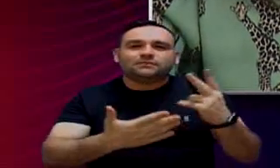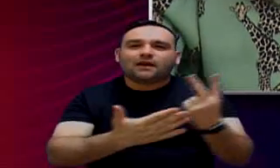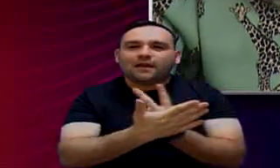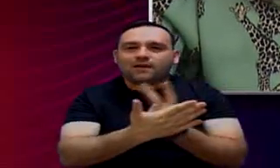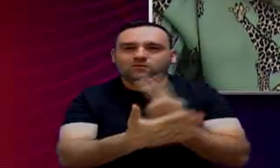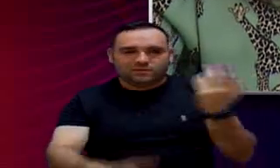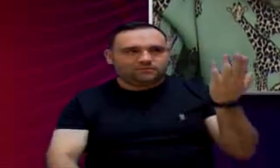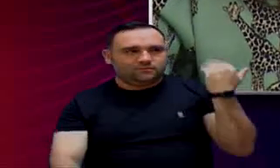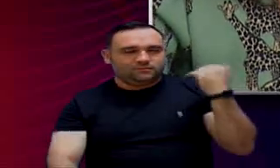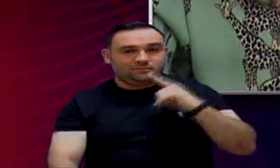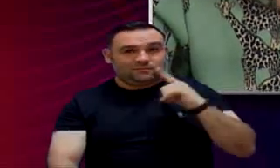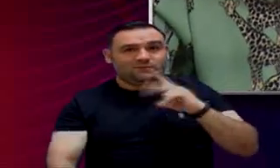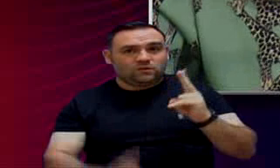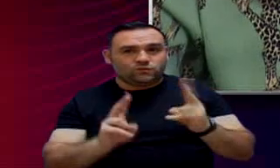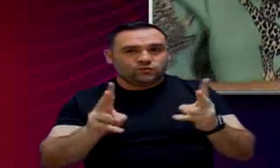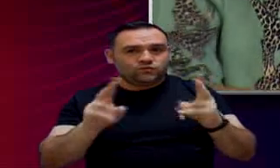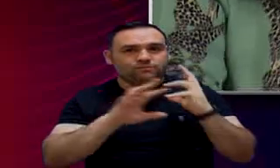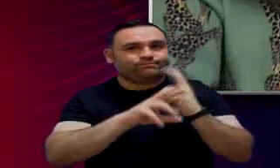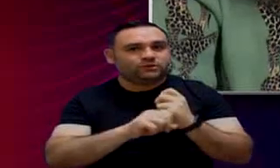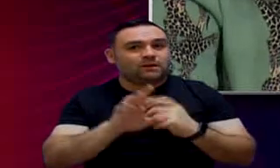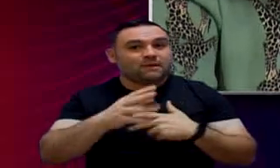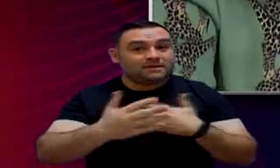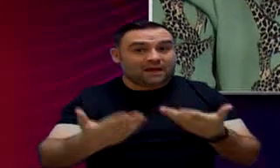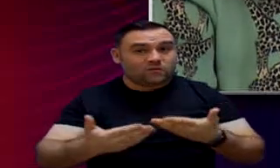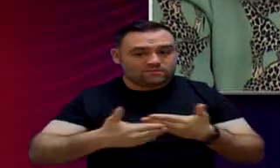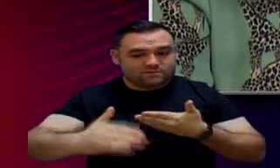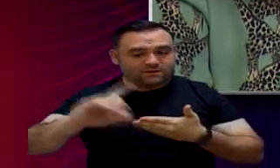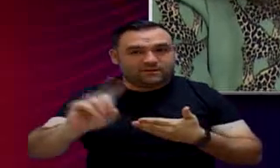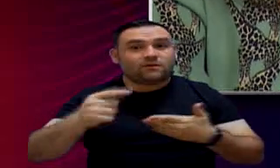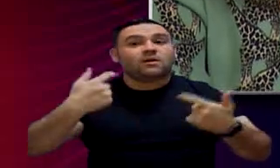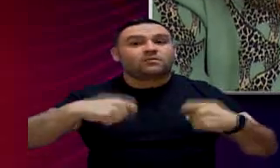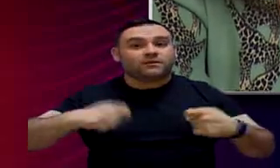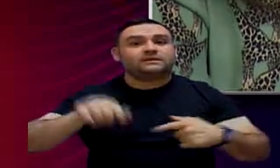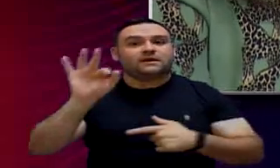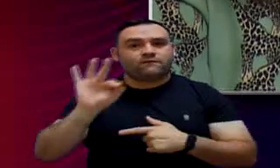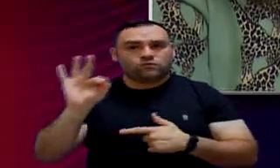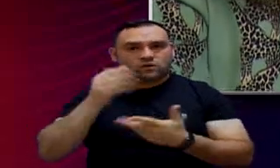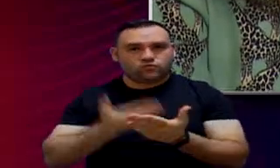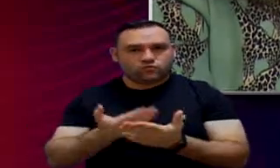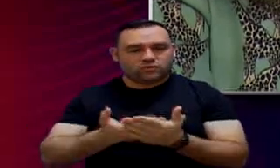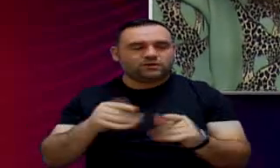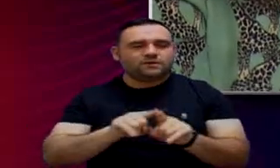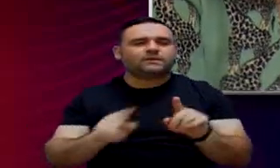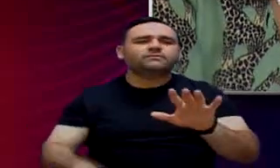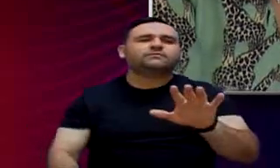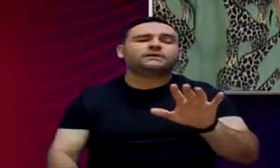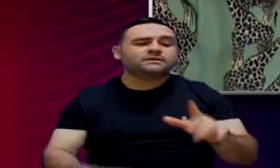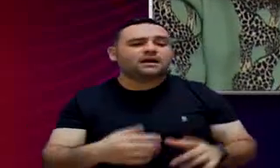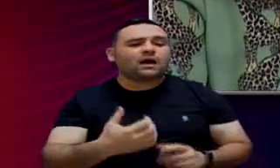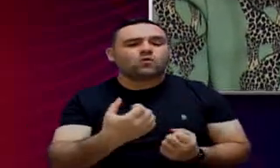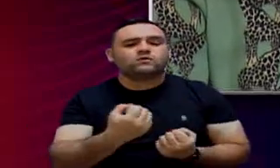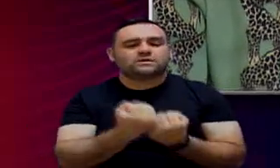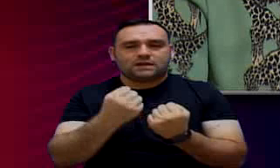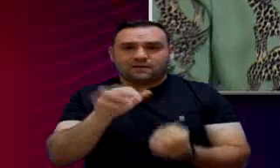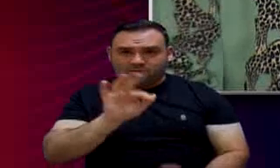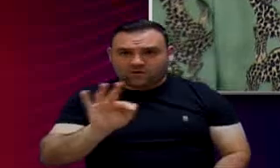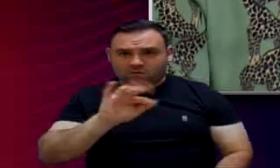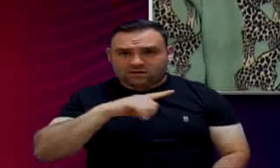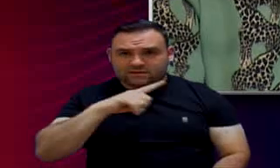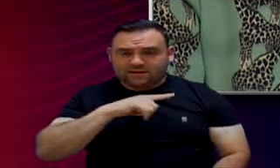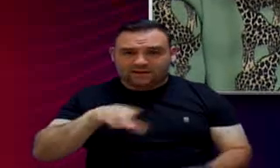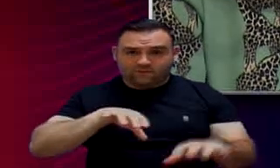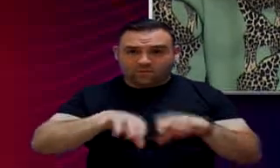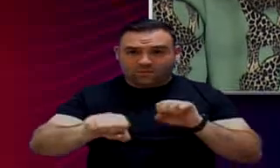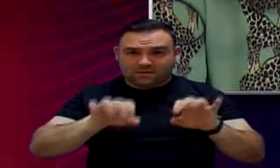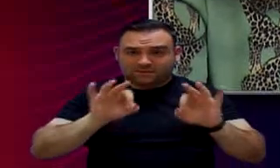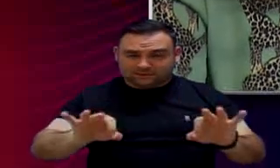erros do passado que a gente carrega mas a partir de agora não tem que ter nível superior e a gente perde esses auxiliares tem livros